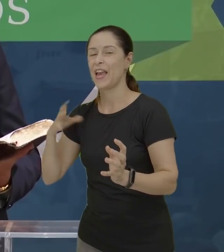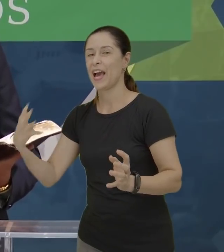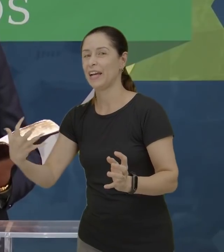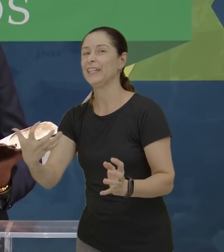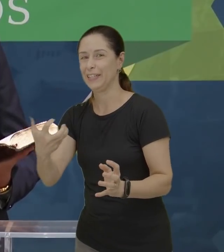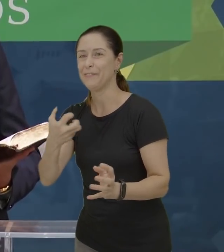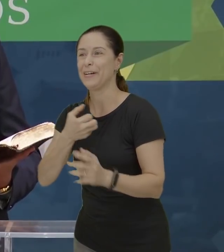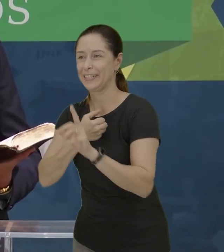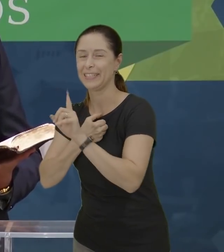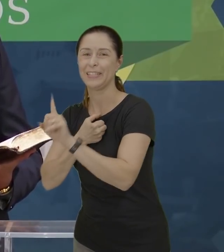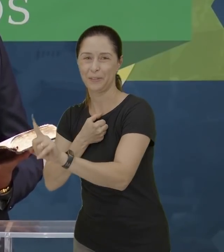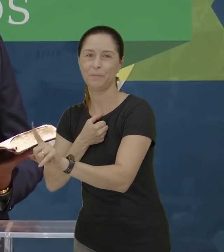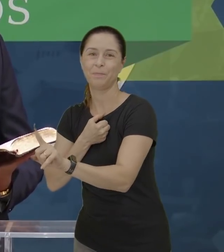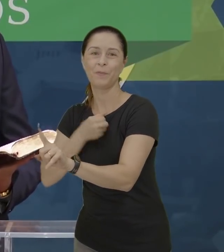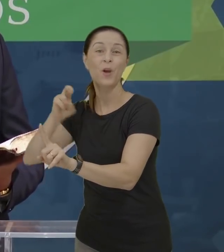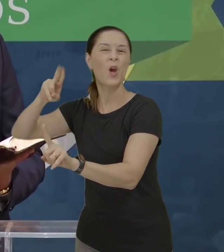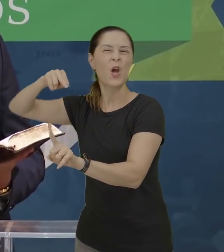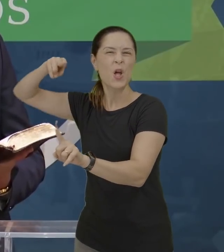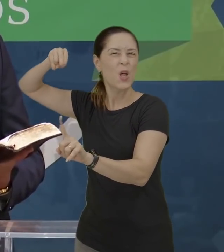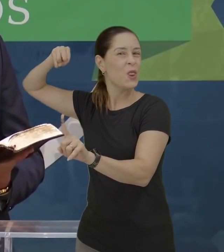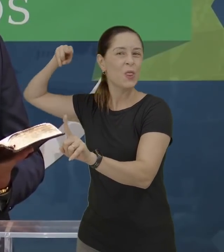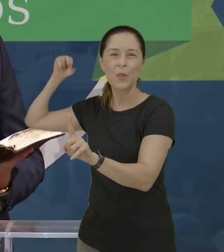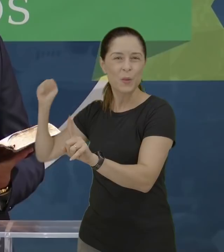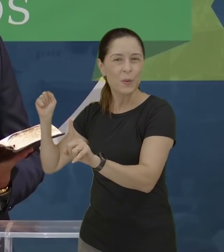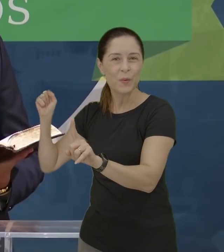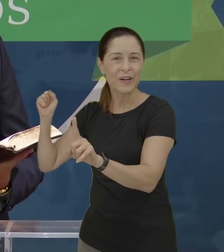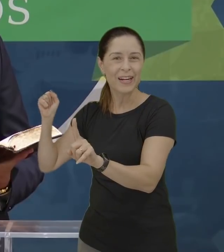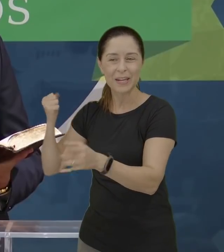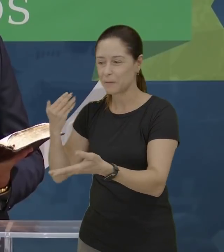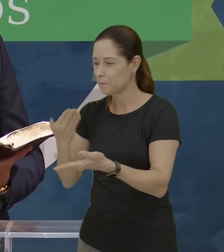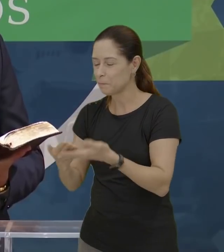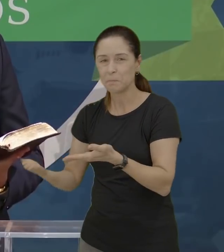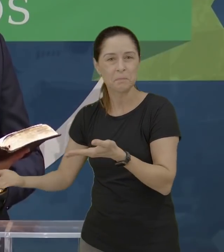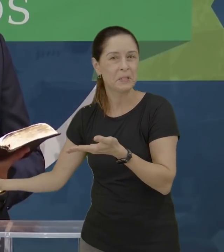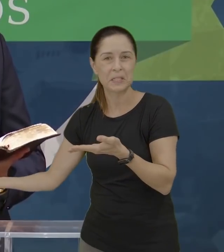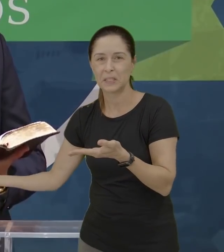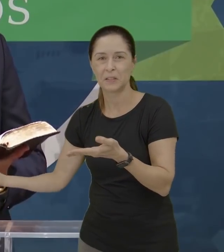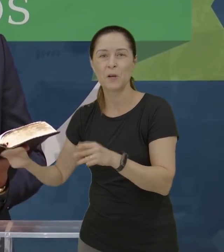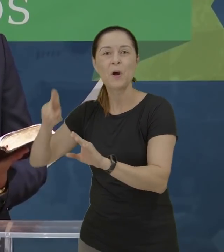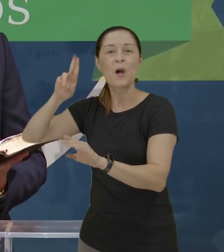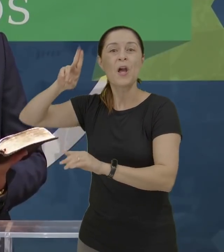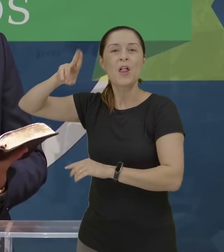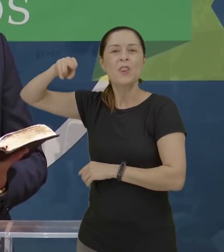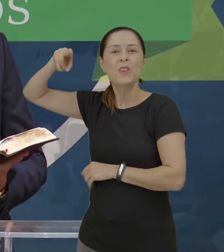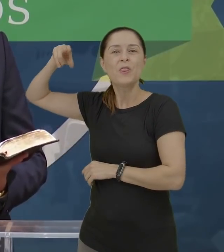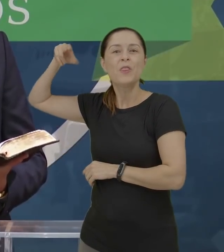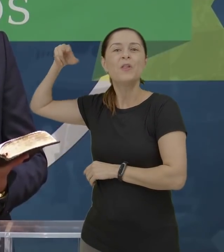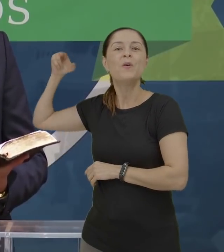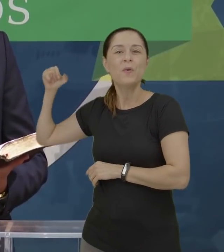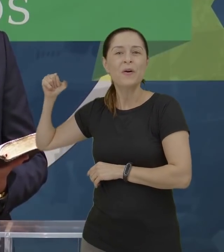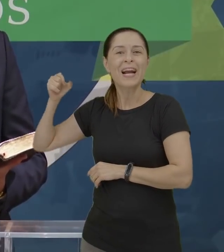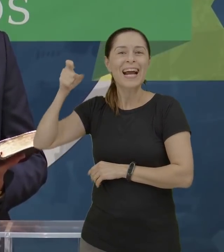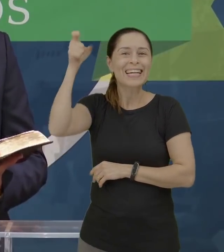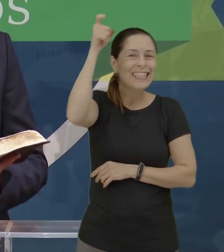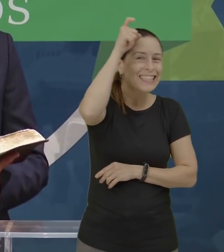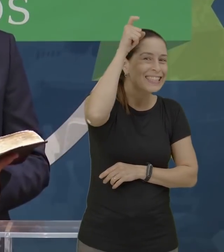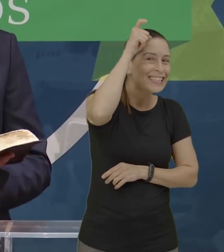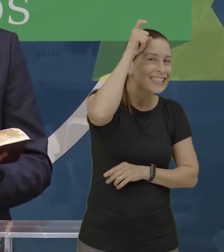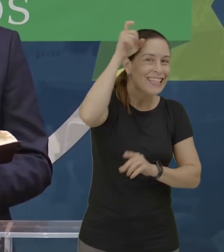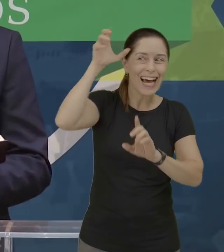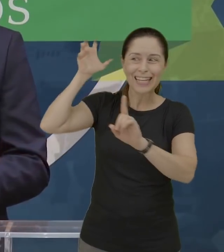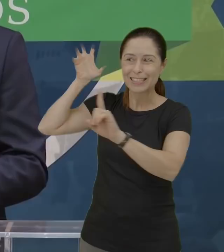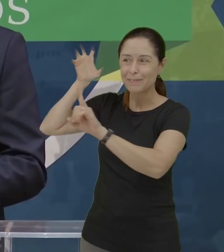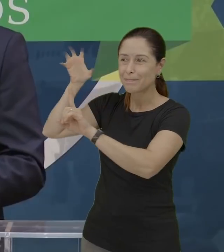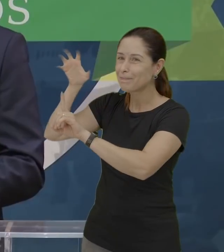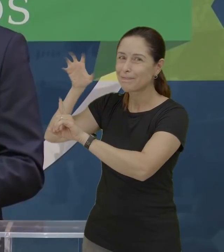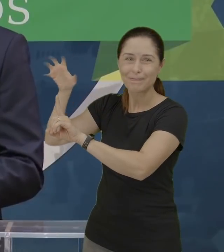foram salvos, eles jamais perecerão. Aqueles que estão lavados no sangue do Cordeiro,